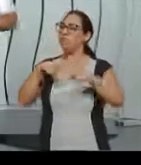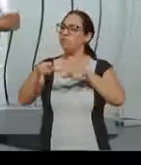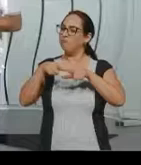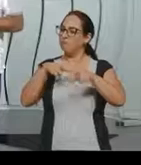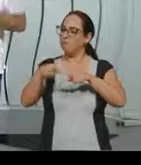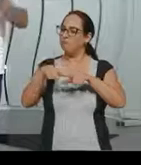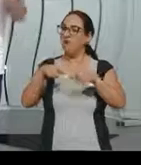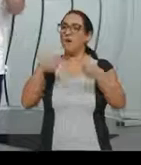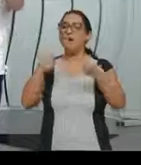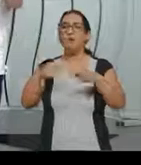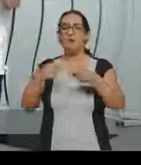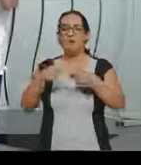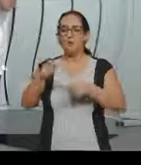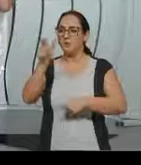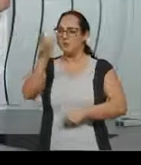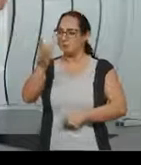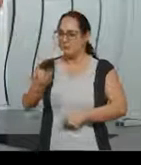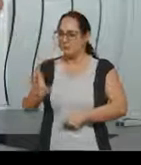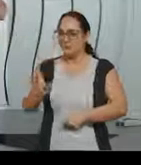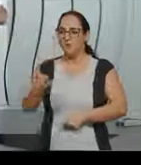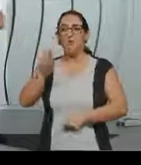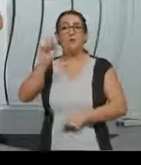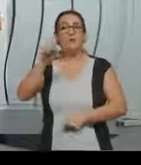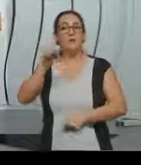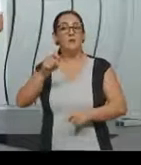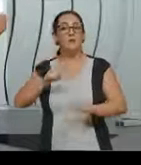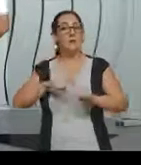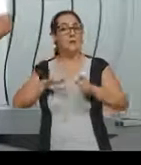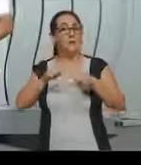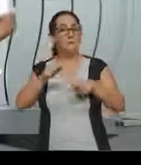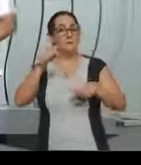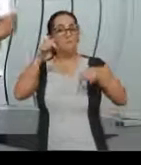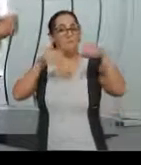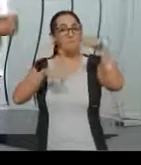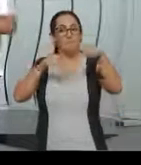assim, beleza? Então, em